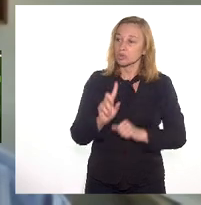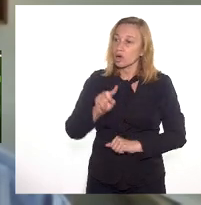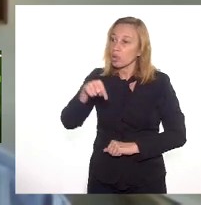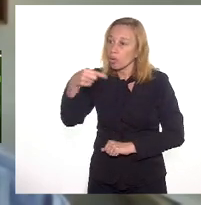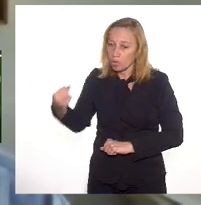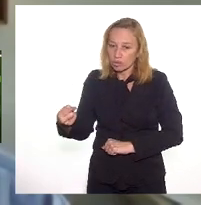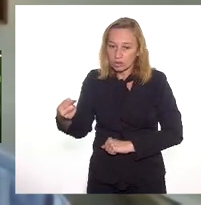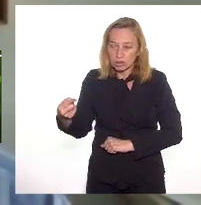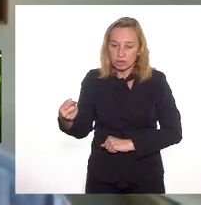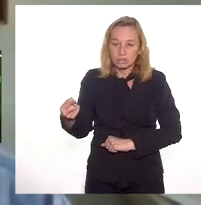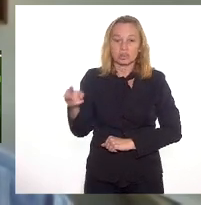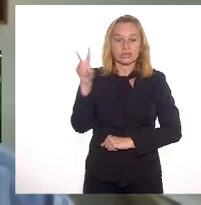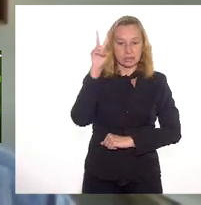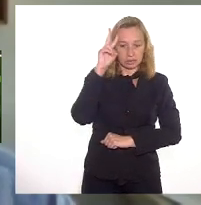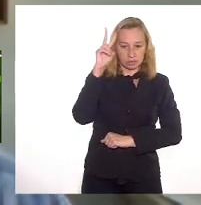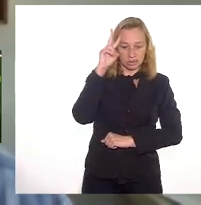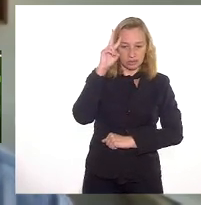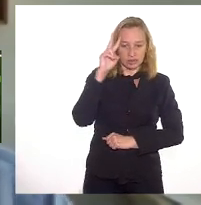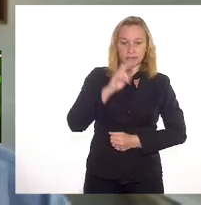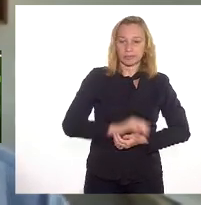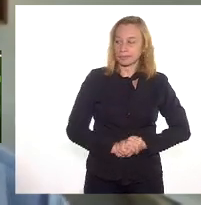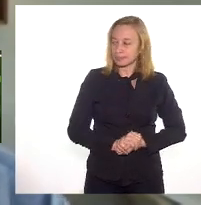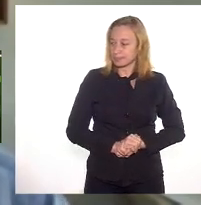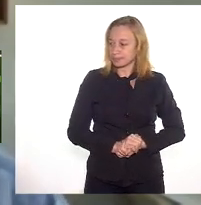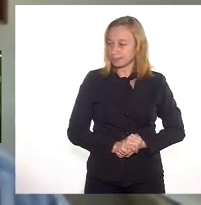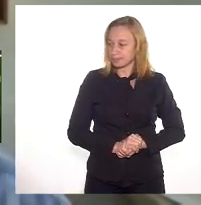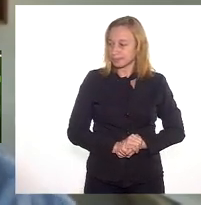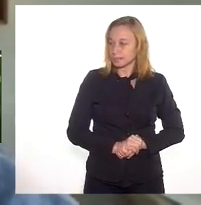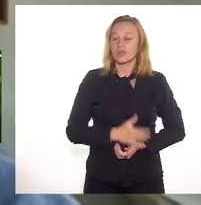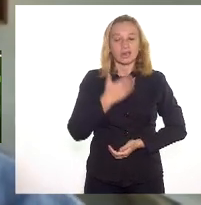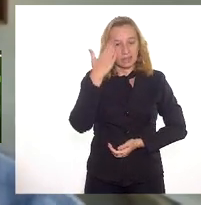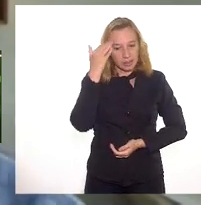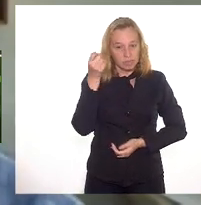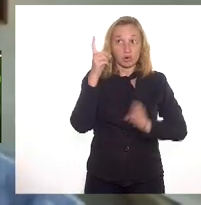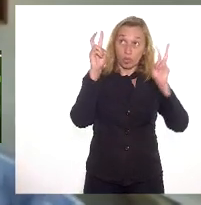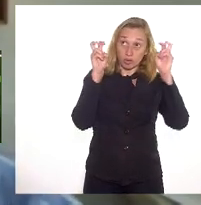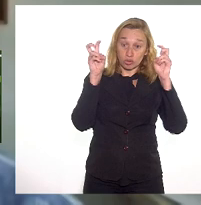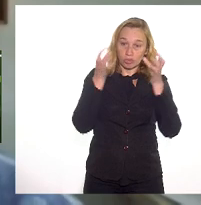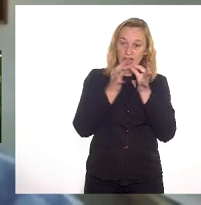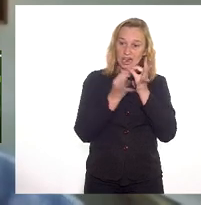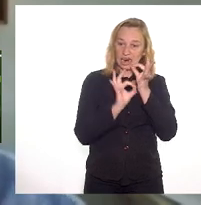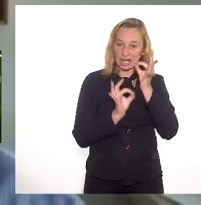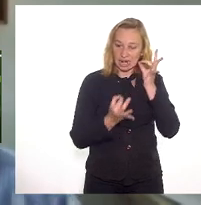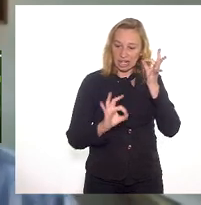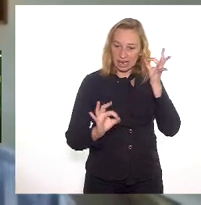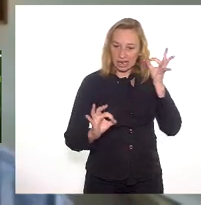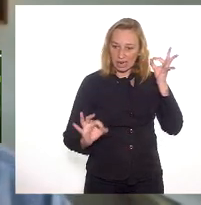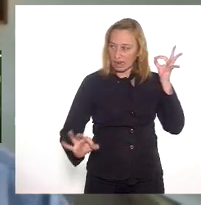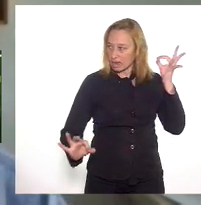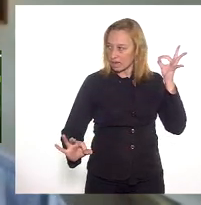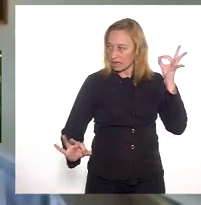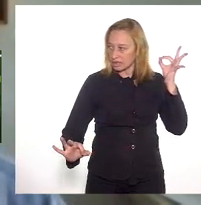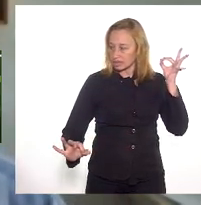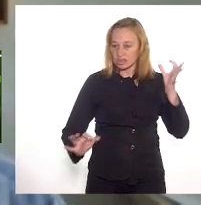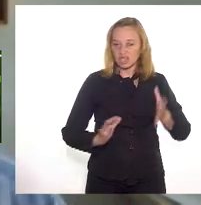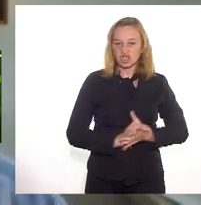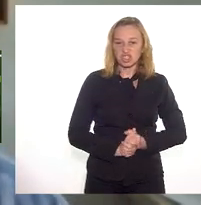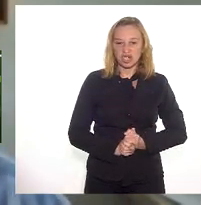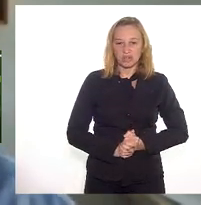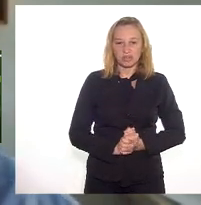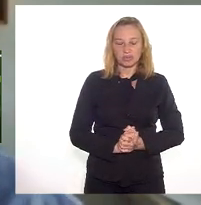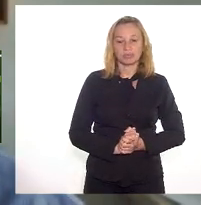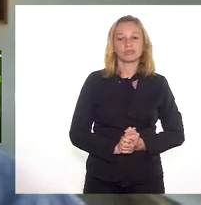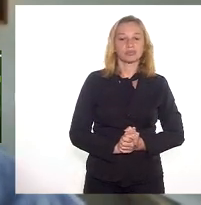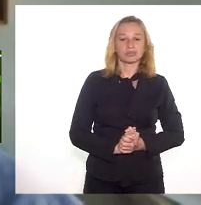próxima segunda-feira. Sabemos que o assunto é bastante vasto e botar